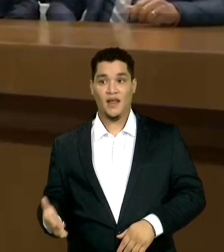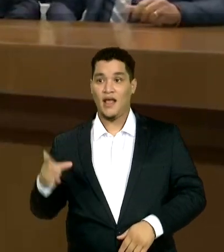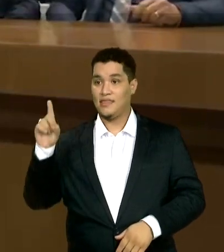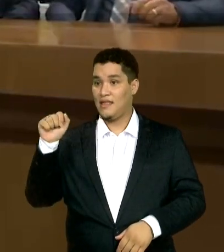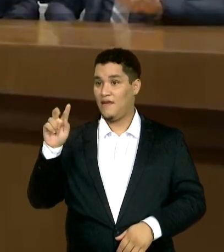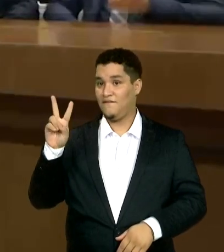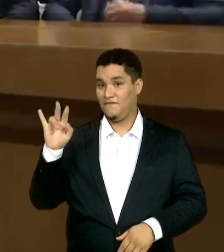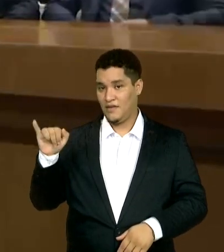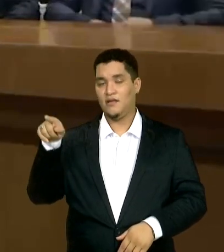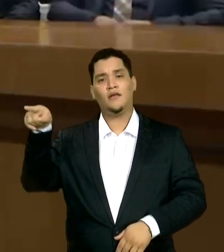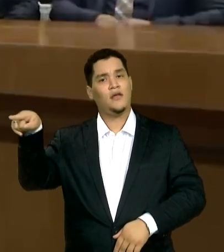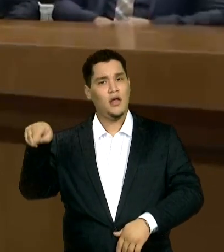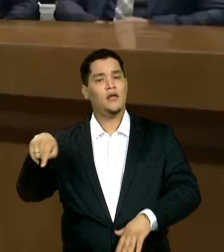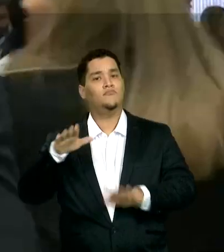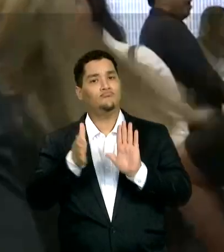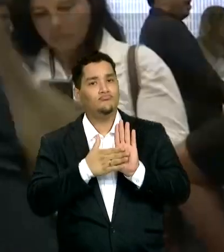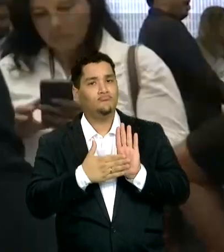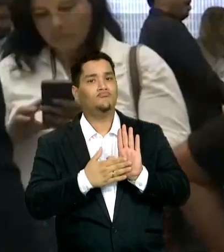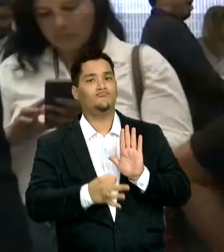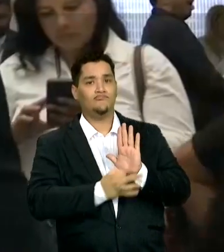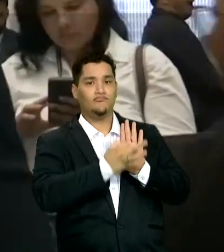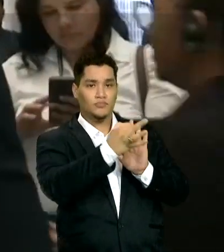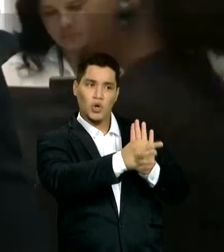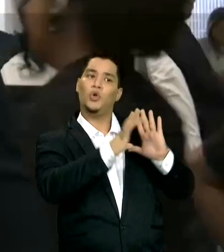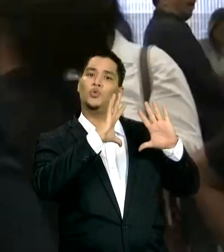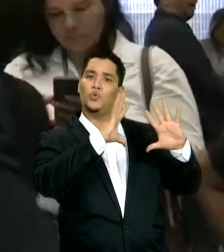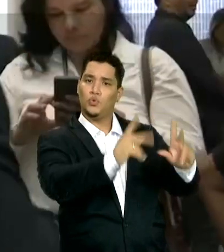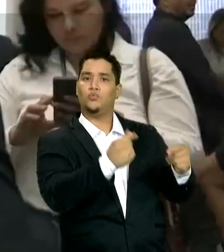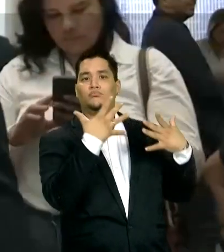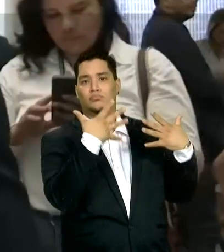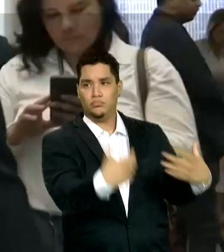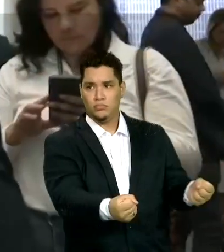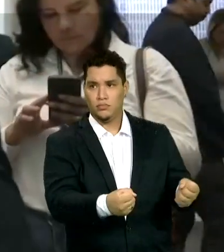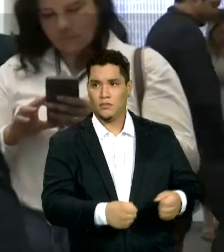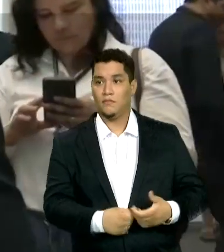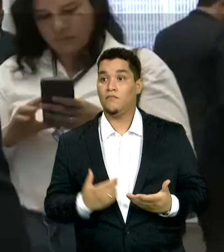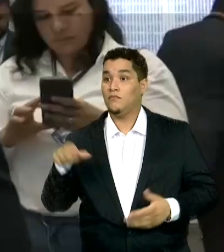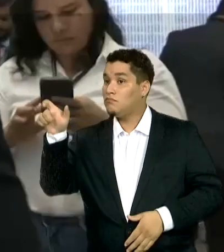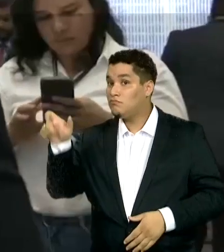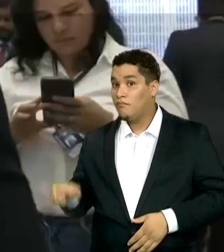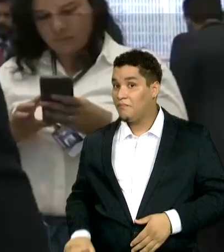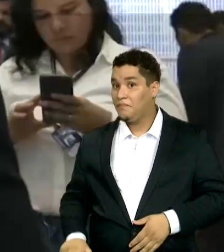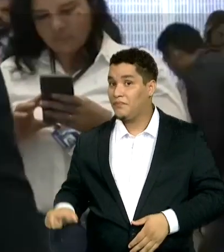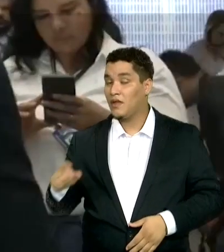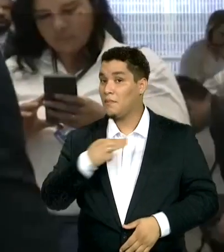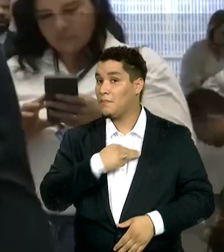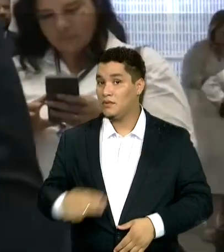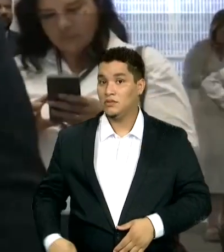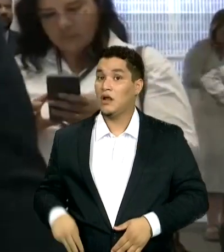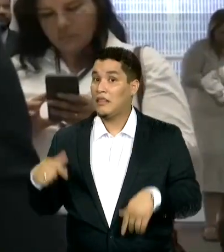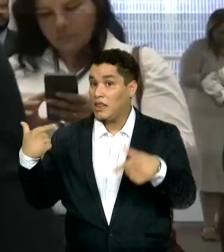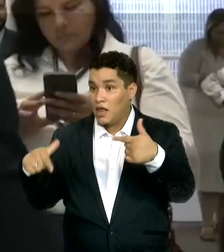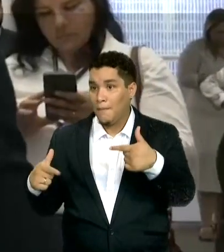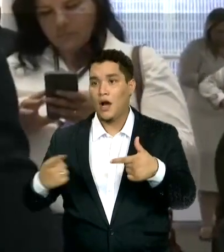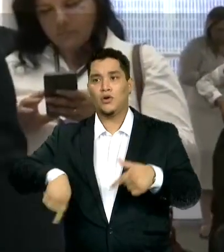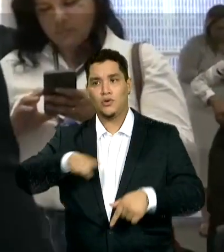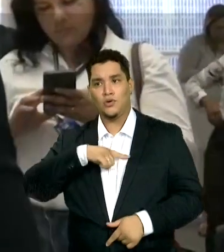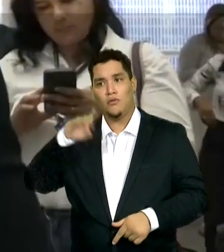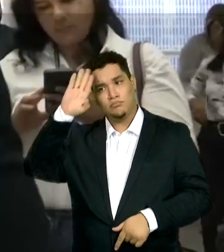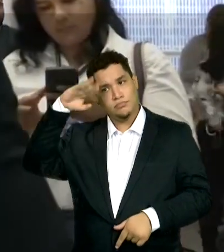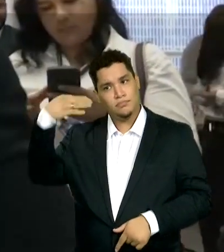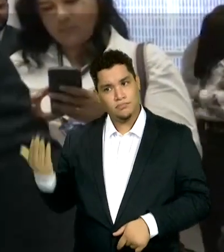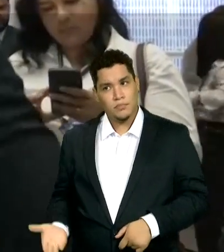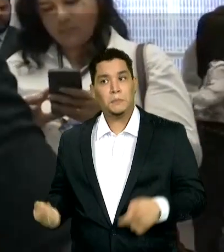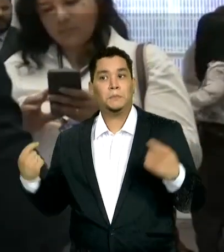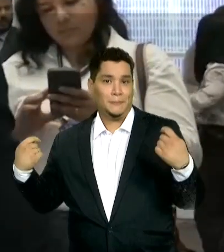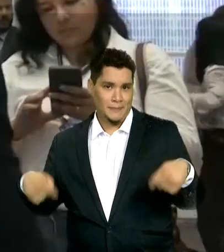por unanimidade pelos colegas parlamentares. Com o trabalho que ele tem desenvolvido com o deputado estadual, com o deputado federal, e uma homenagem muito justa para quem sai daqui do estado do